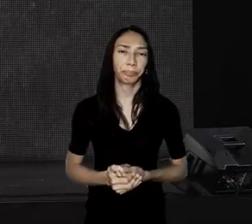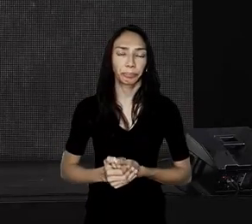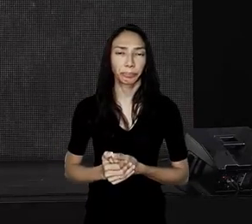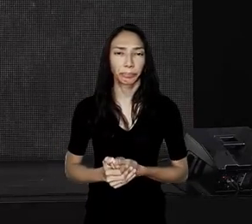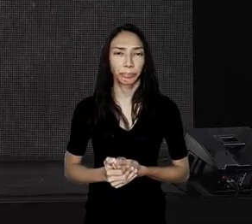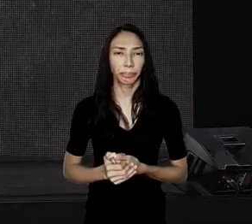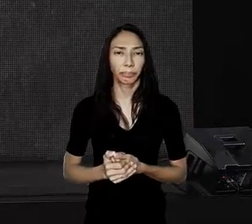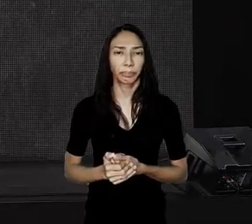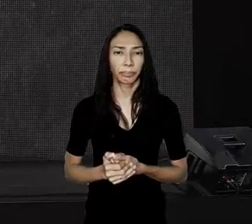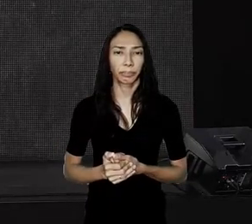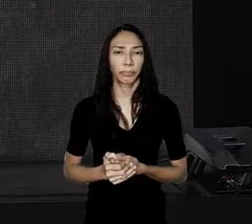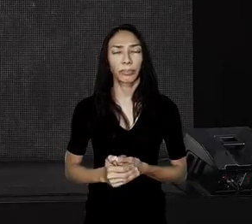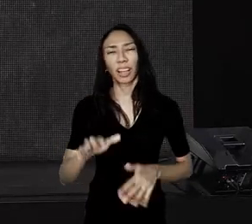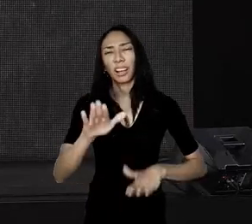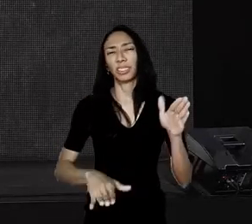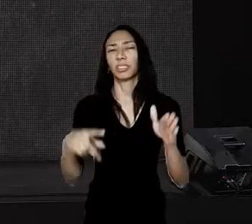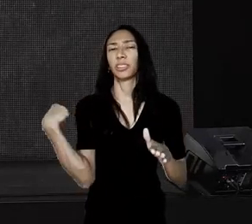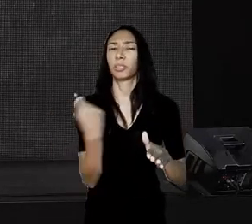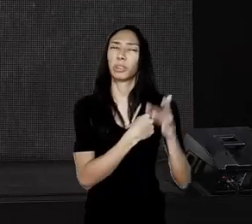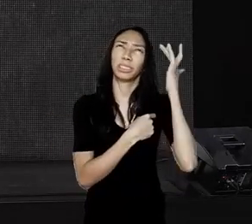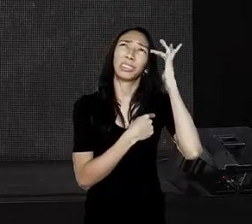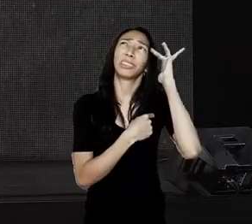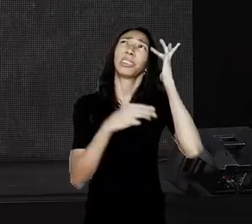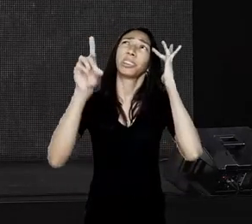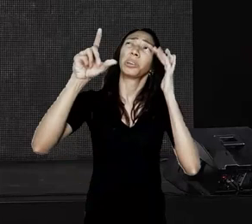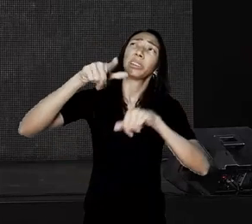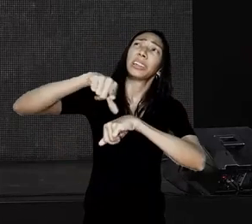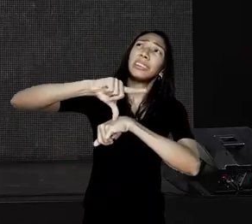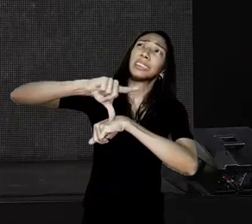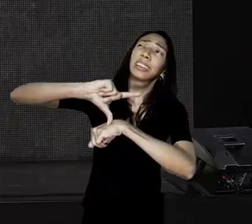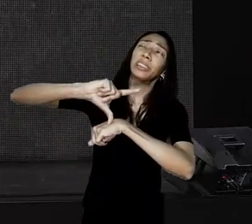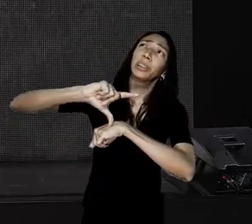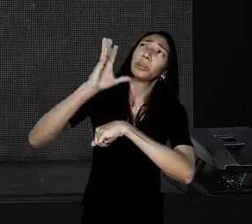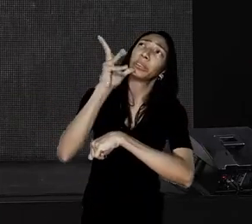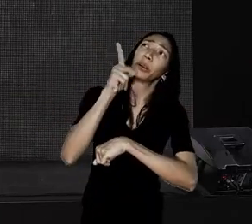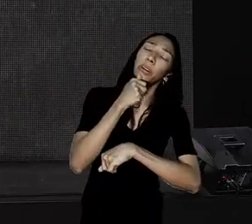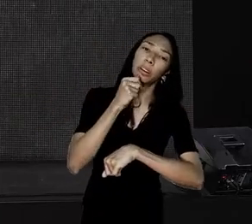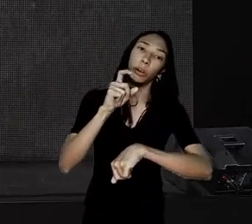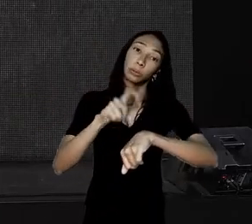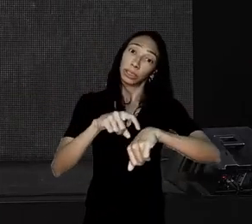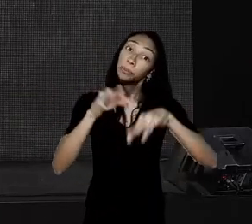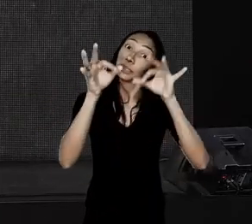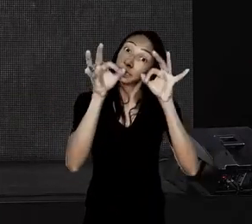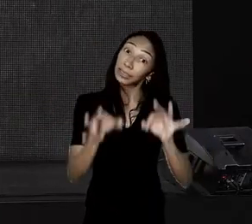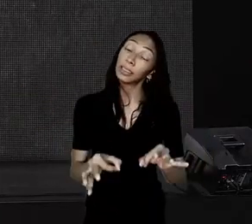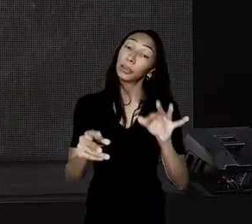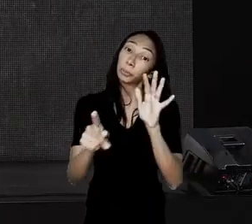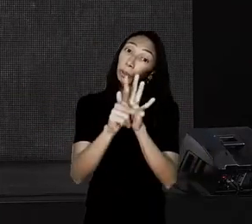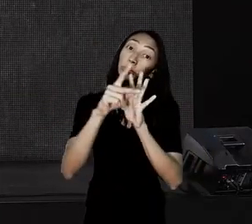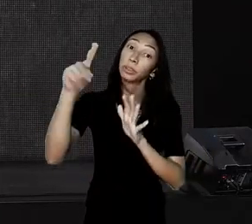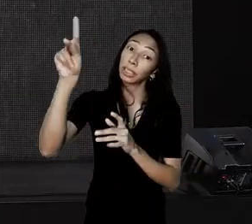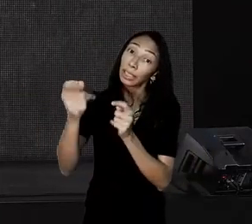Quantas vezes a gente não acha que Deus está atrasado, mas na verdade Ele está no tempo perfeito, no controle da